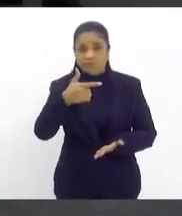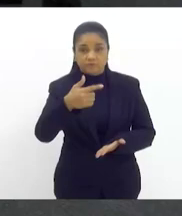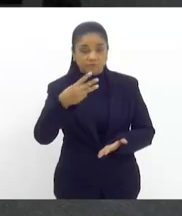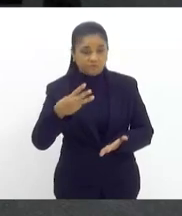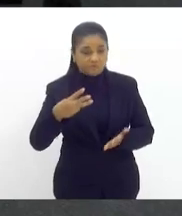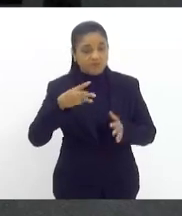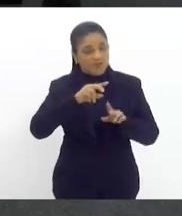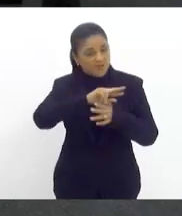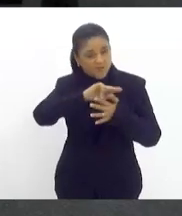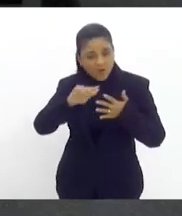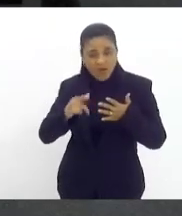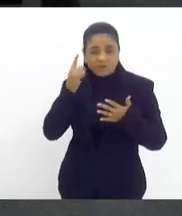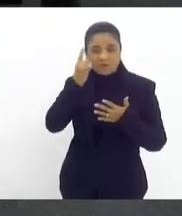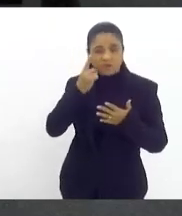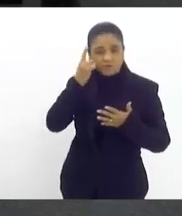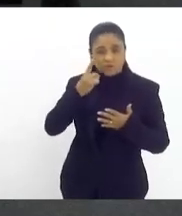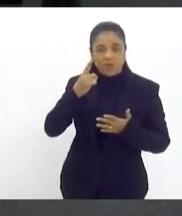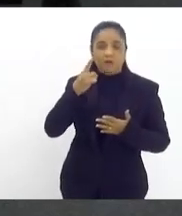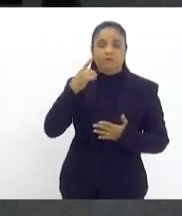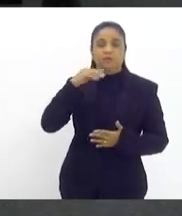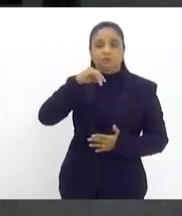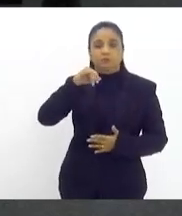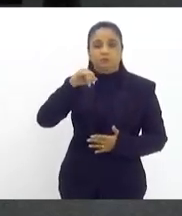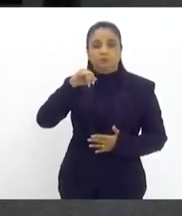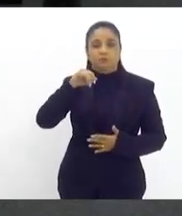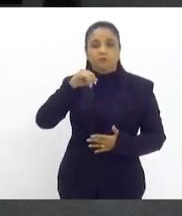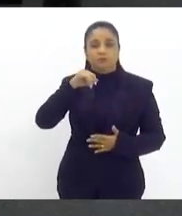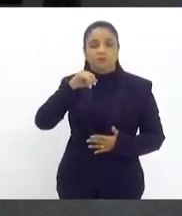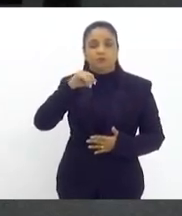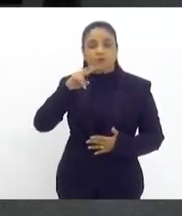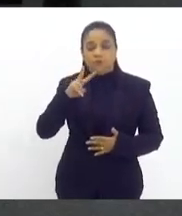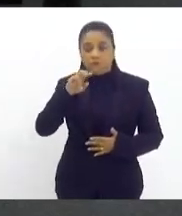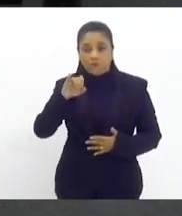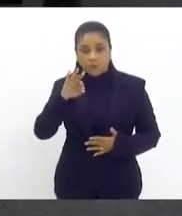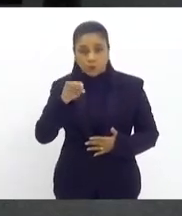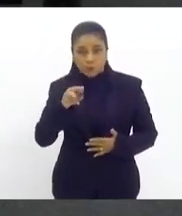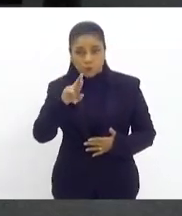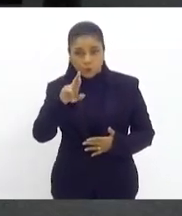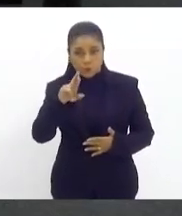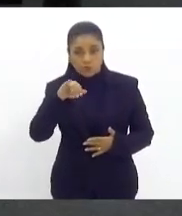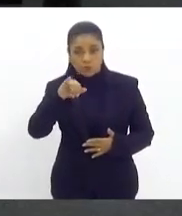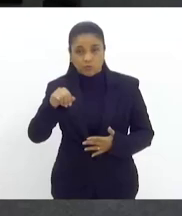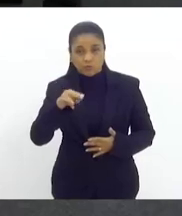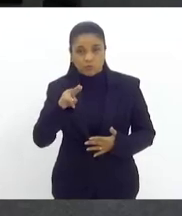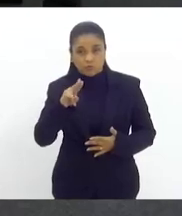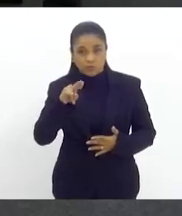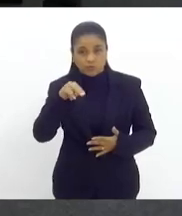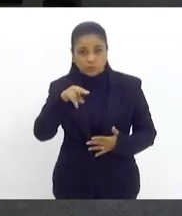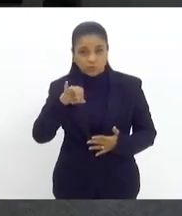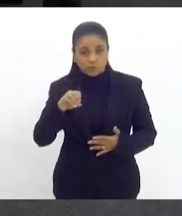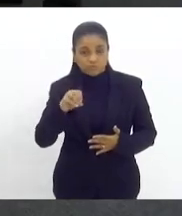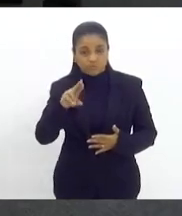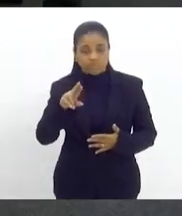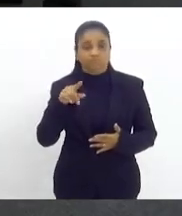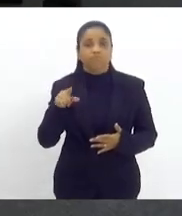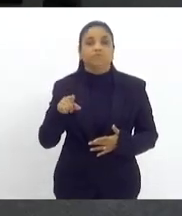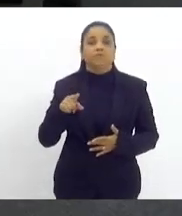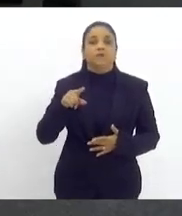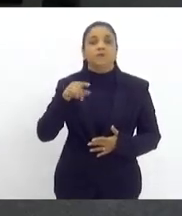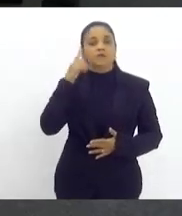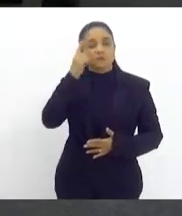deputado Vitor Júnior, deputado Yuri, nós temos que valorizar os servidores e